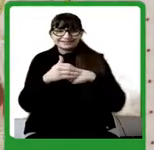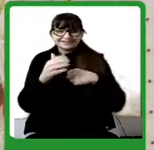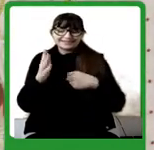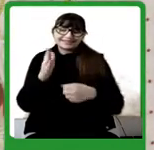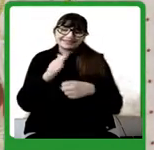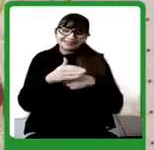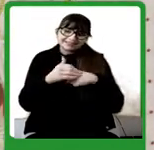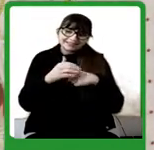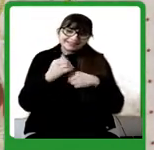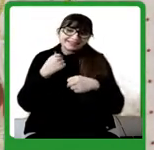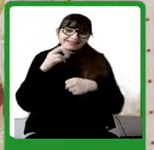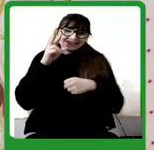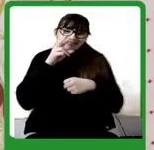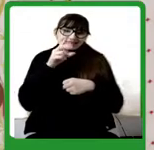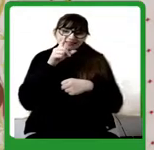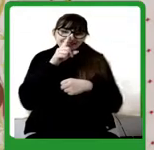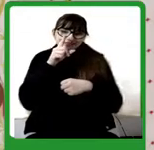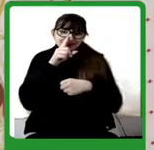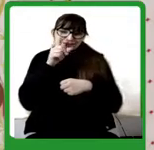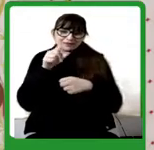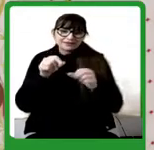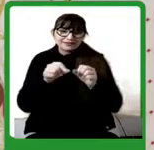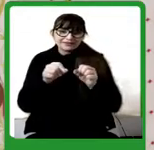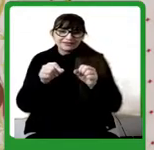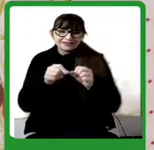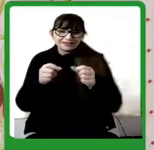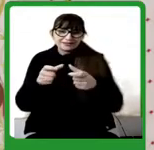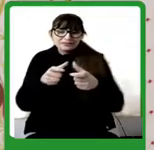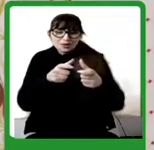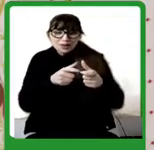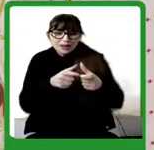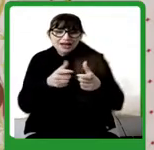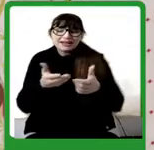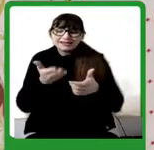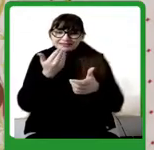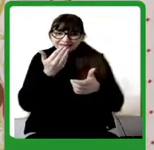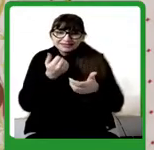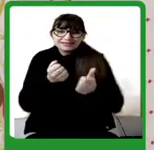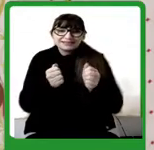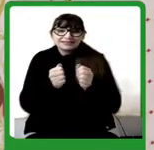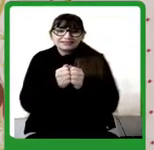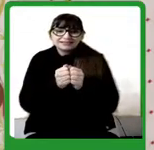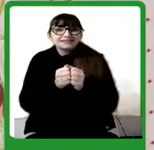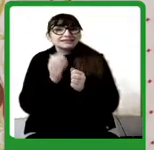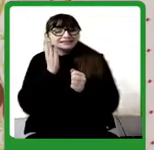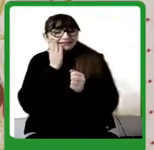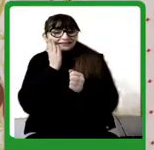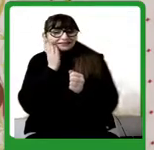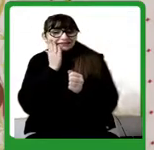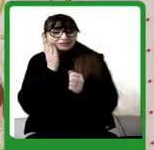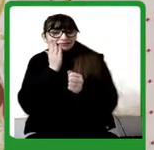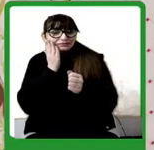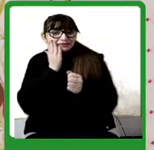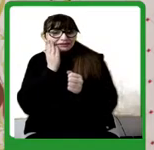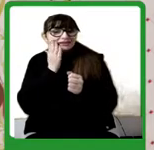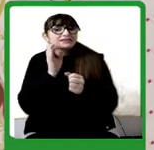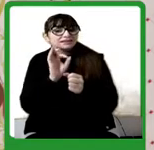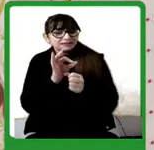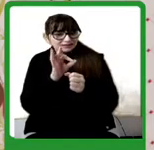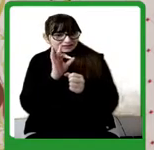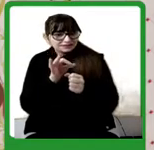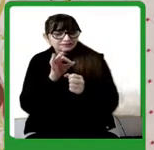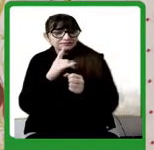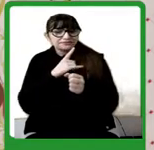da tua mãe, querida. Nós fazíamos bolacha junto, gente. Ela tinha uma mão para acertar as bolachas de milho. Que eu tinha dor